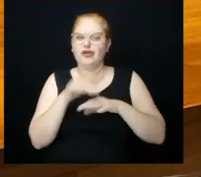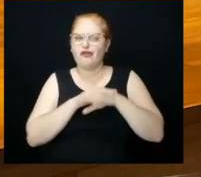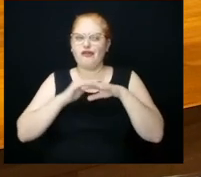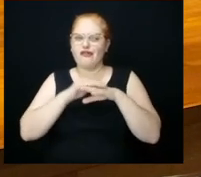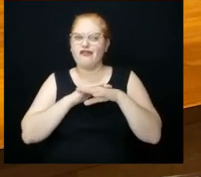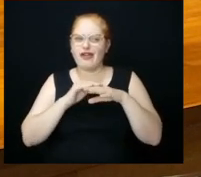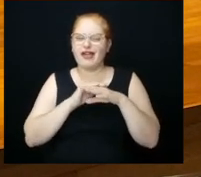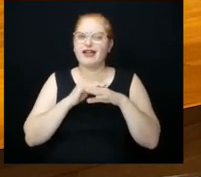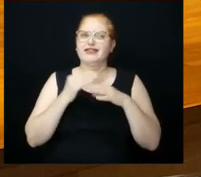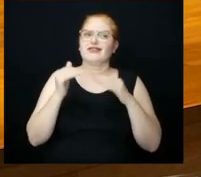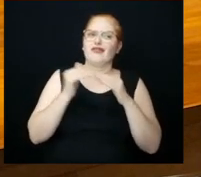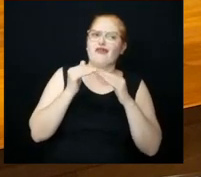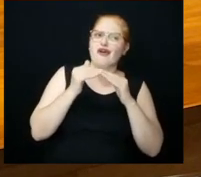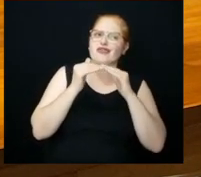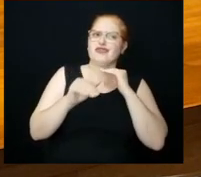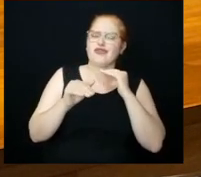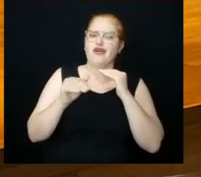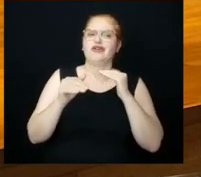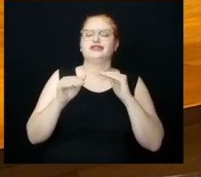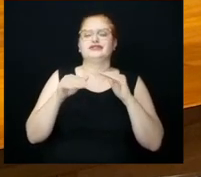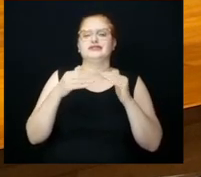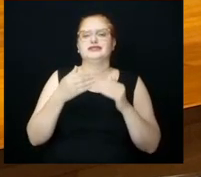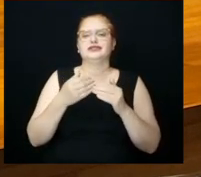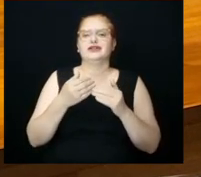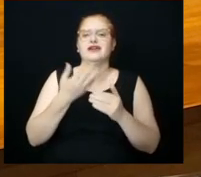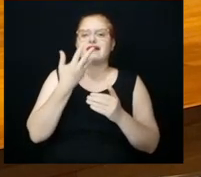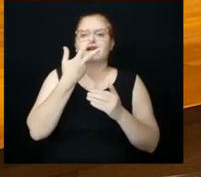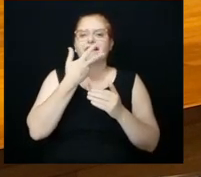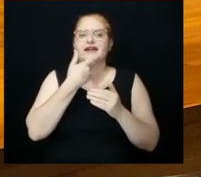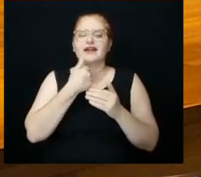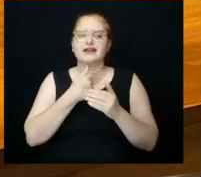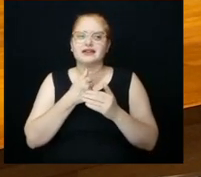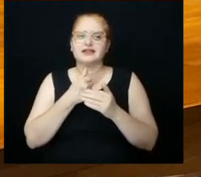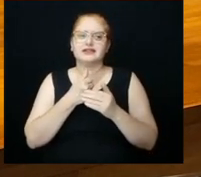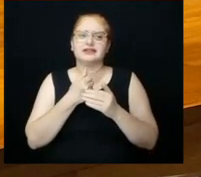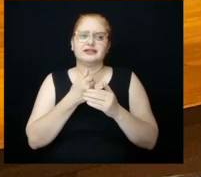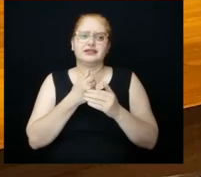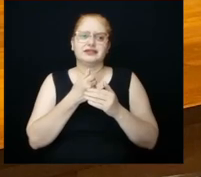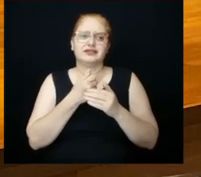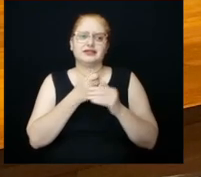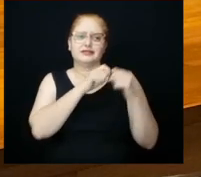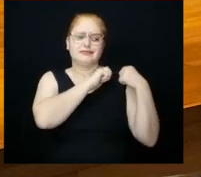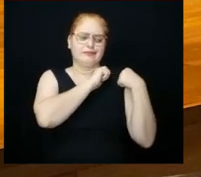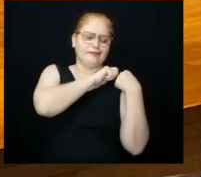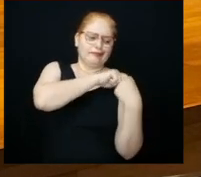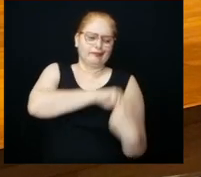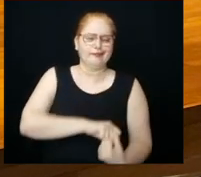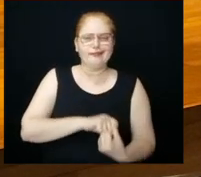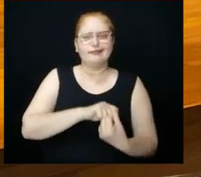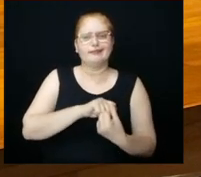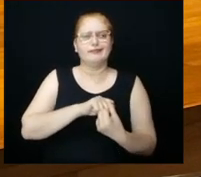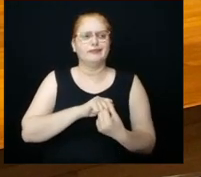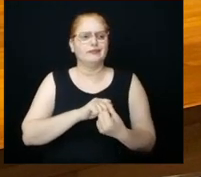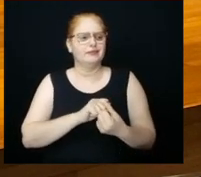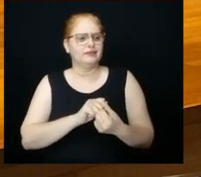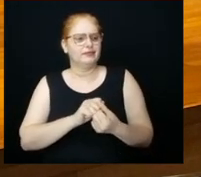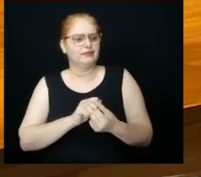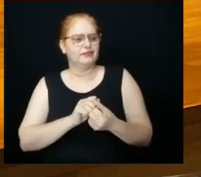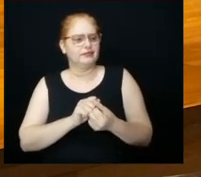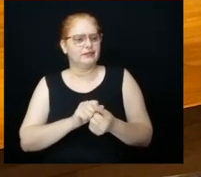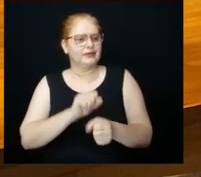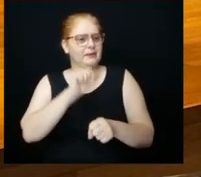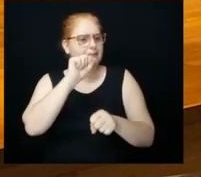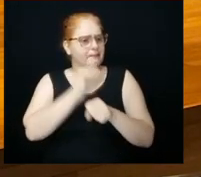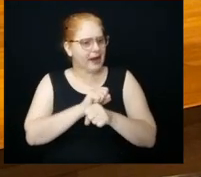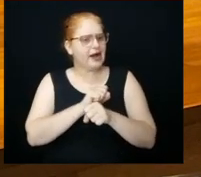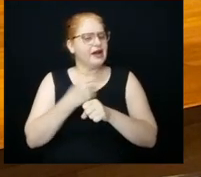discordando-se. O jovem lança o saco no chão, acordando poeira. O velho ralha. Estou-lhe a dizer, miúdo, vamos instalar